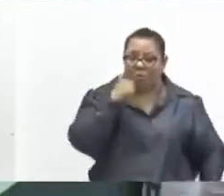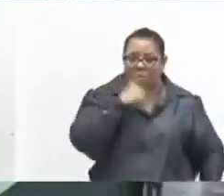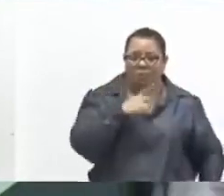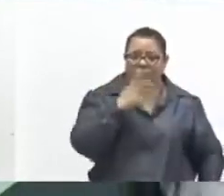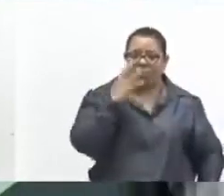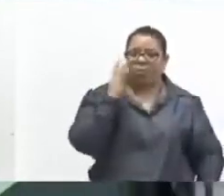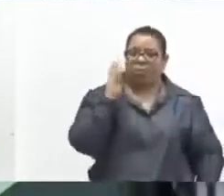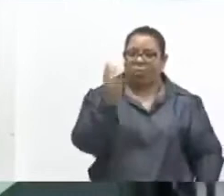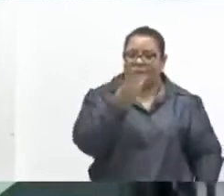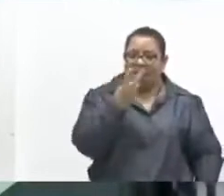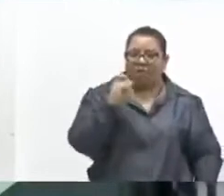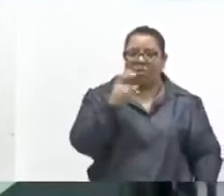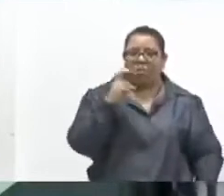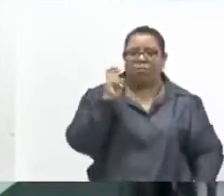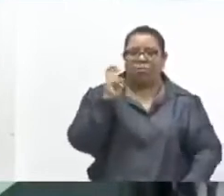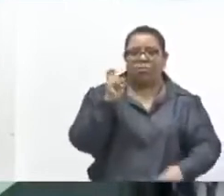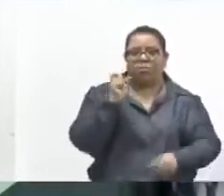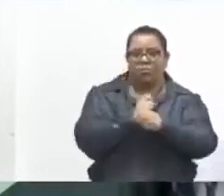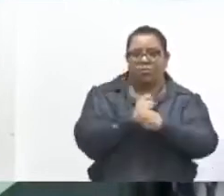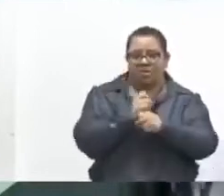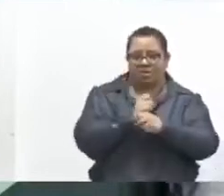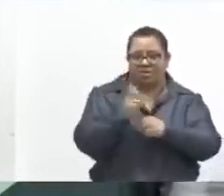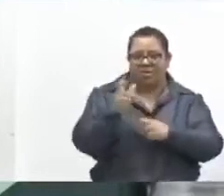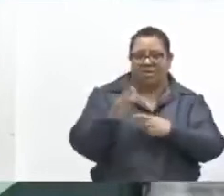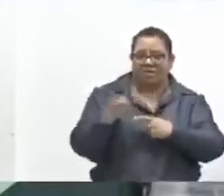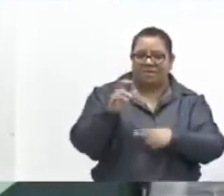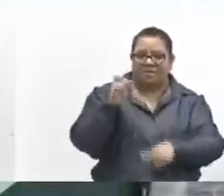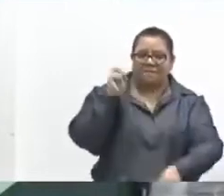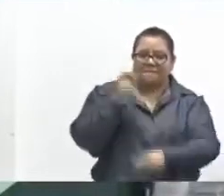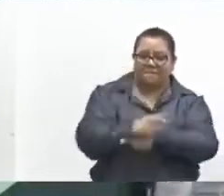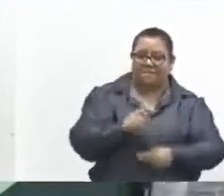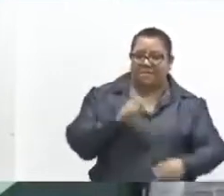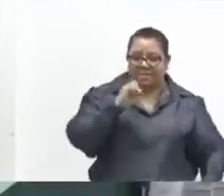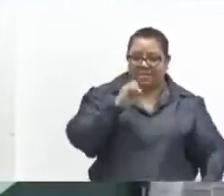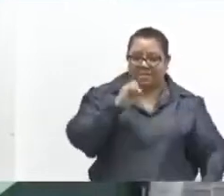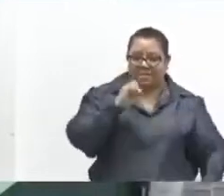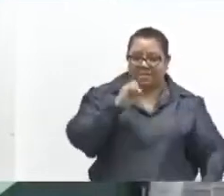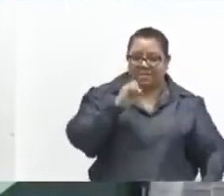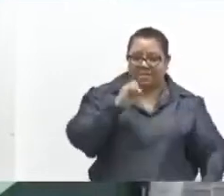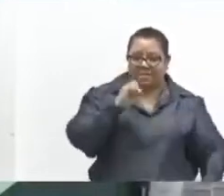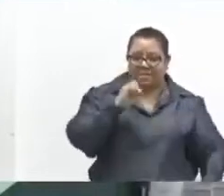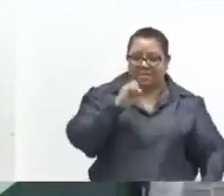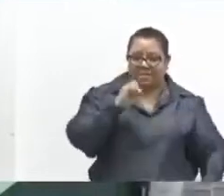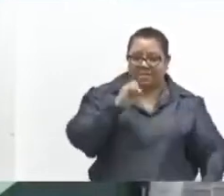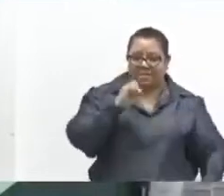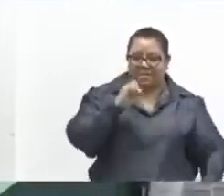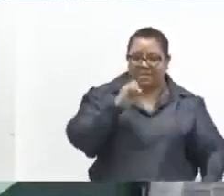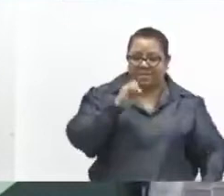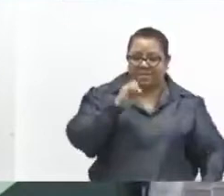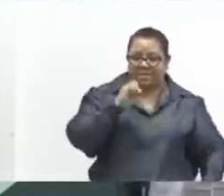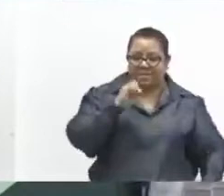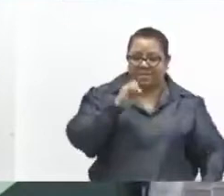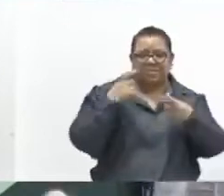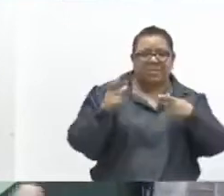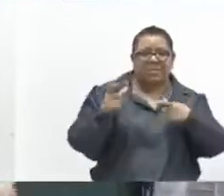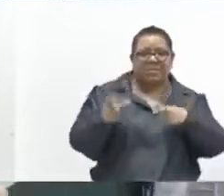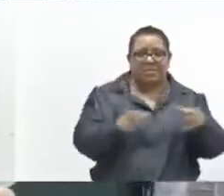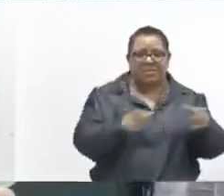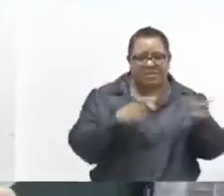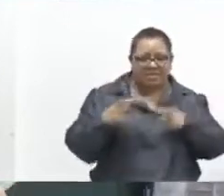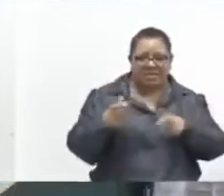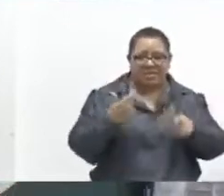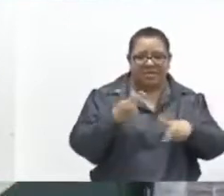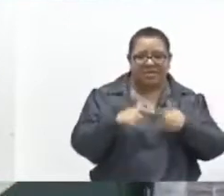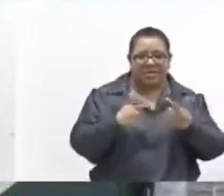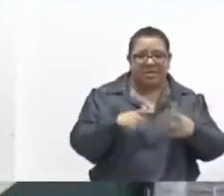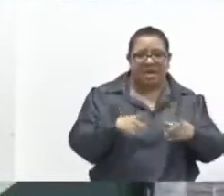5 anos de universidade. Porque senão a gente vai passar por um espaço que é muito rico e muito caro para a gente, não vai utilizar os espaços e depois a